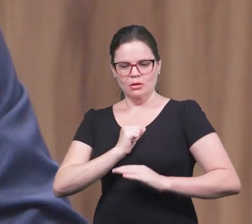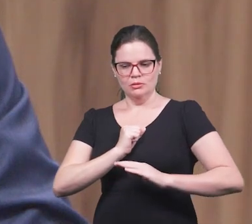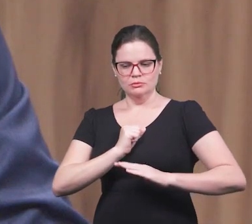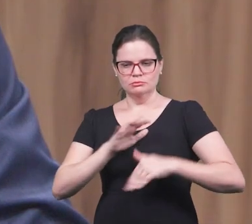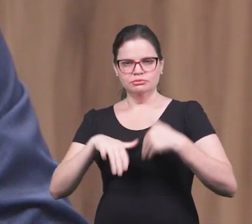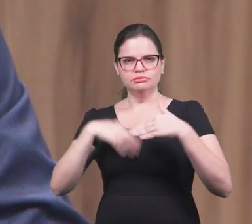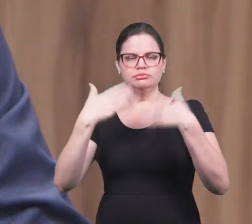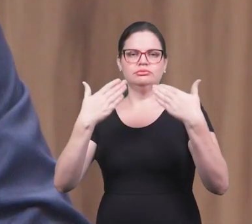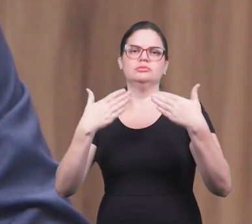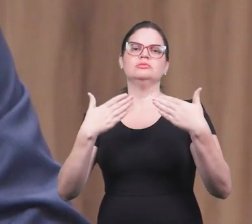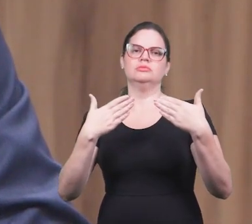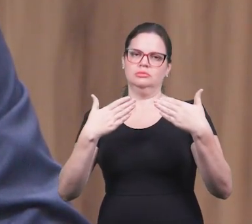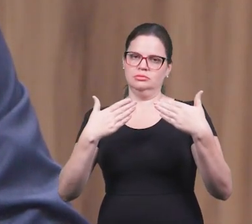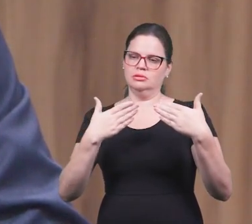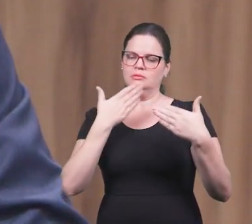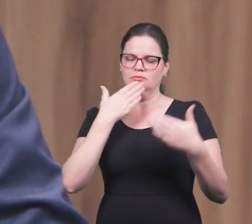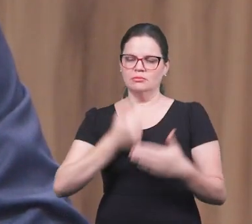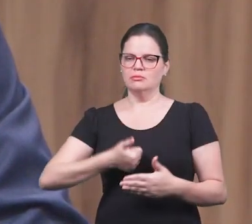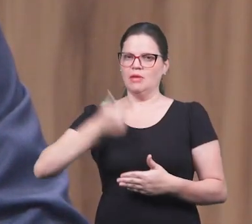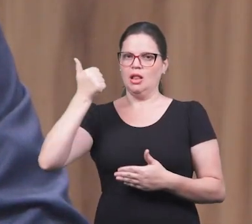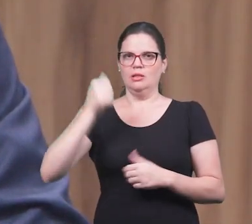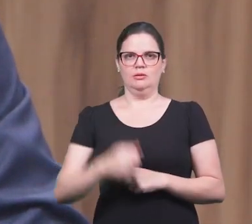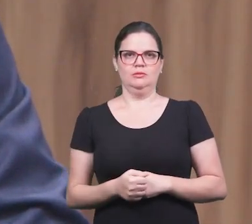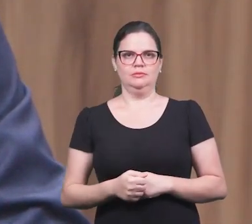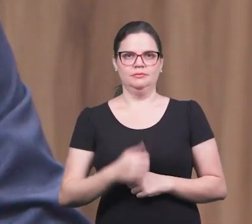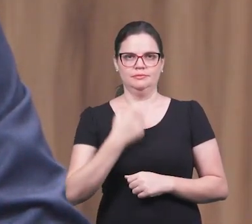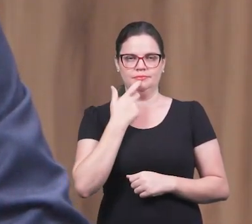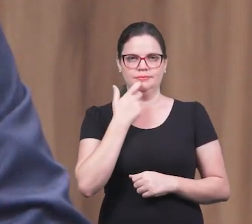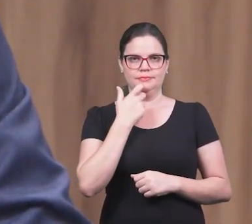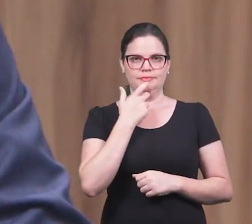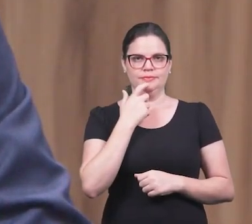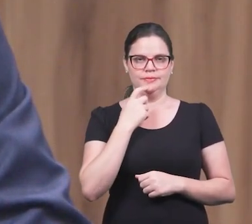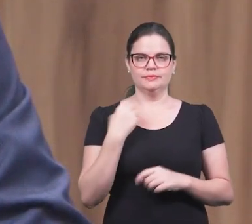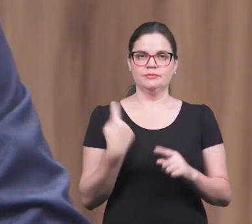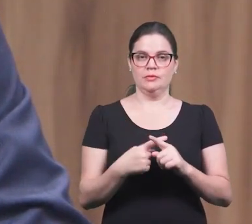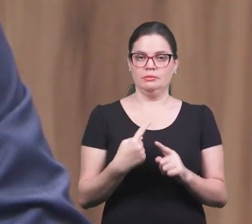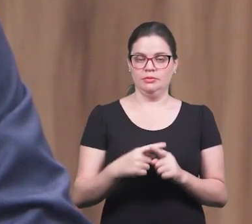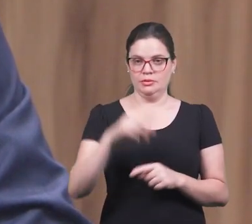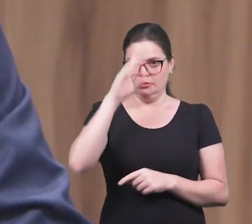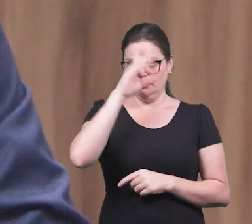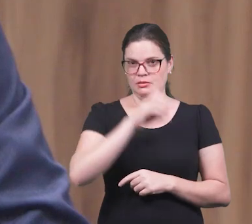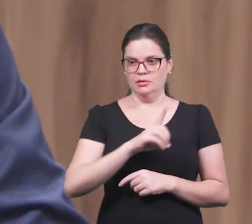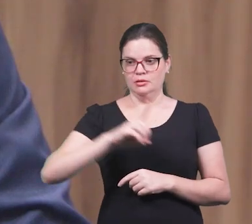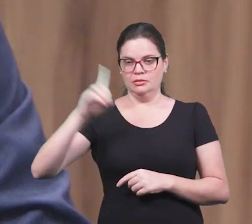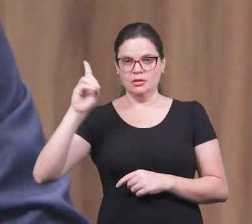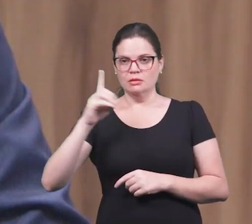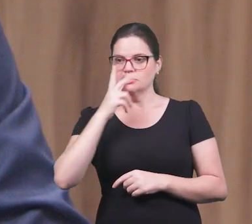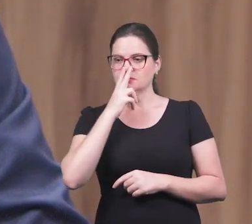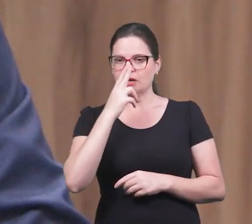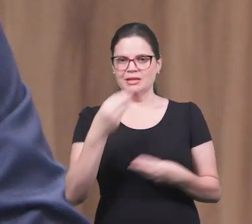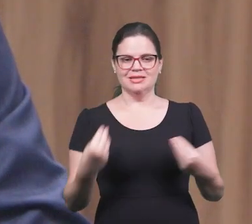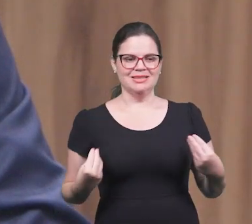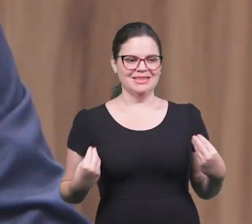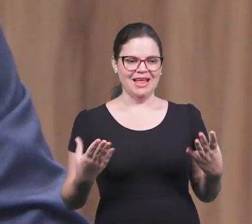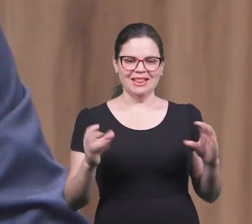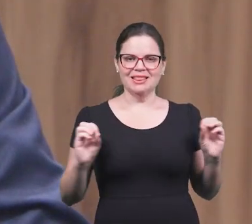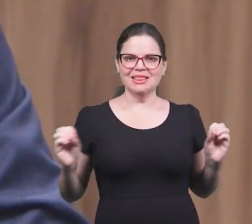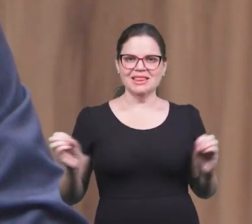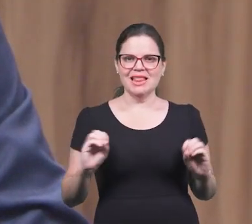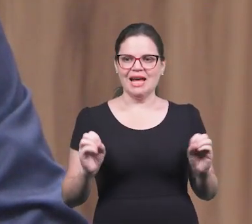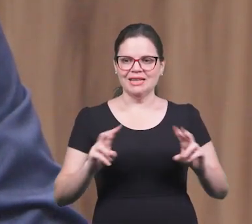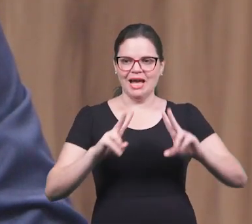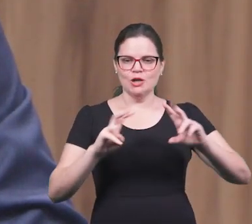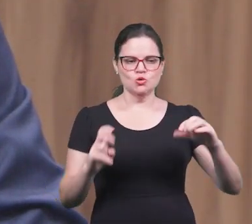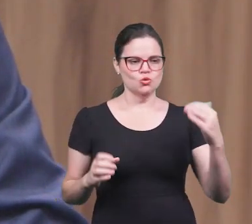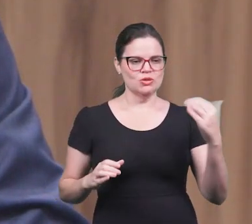incha, Deus não tira os méritos do conhecimento, da